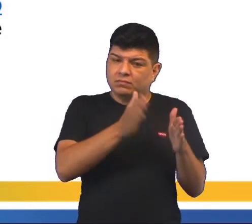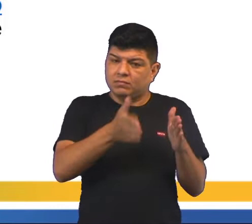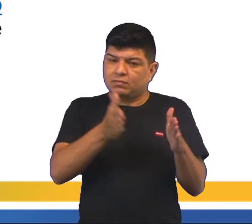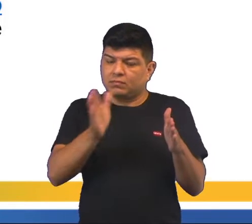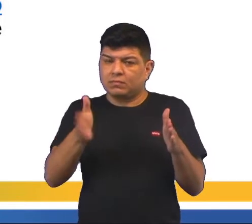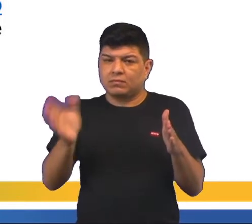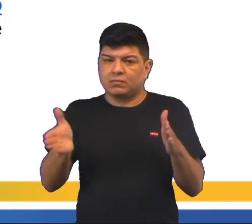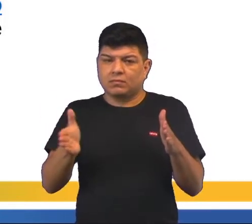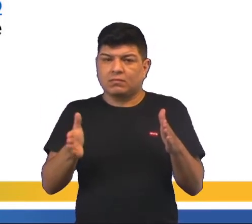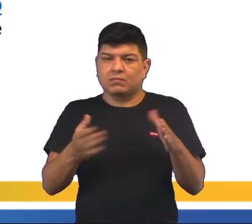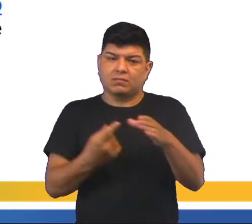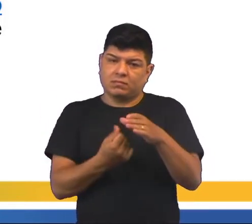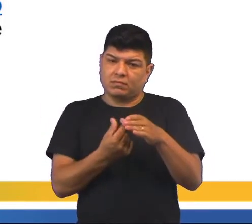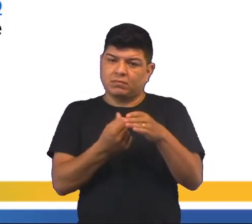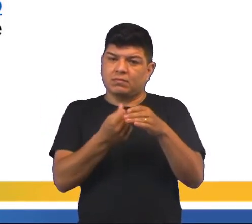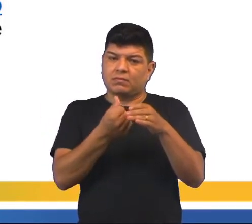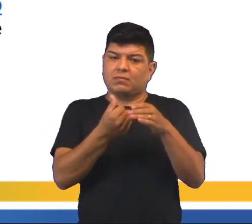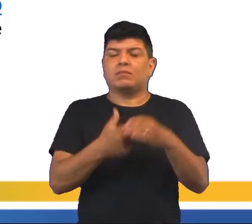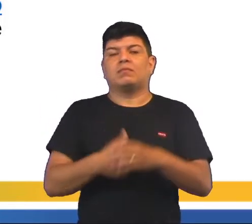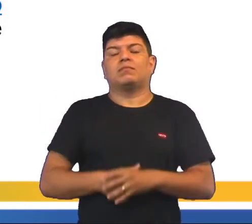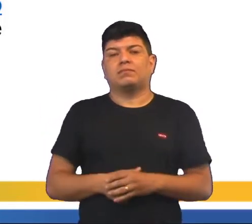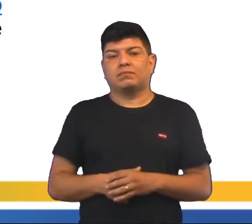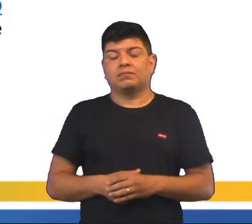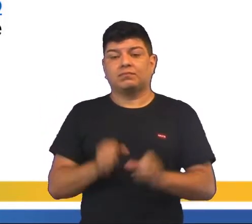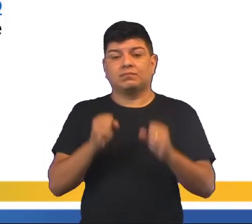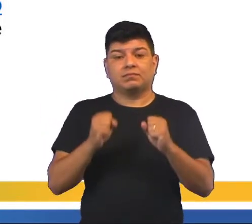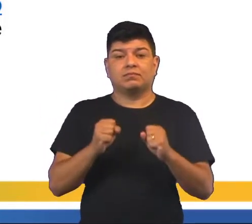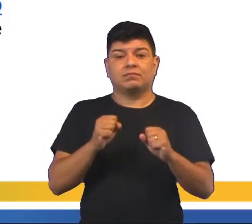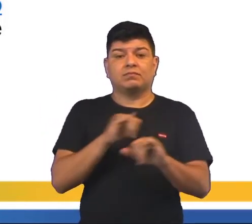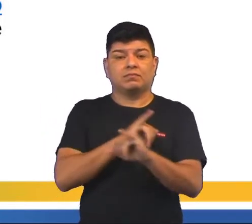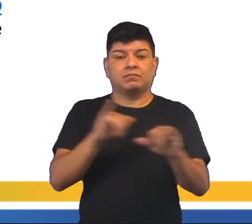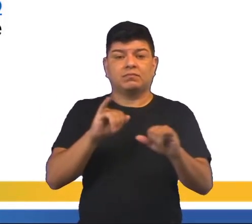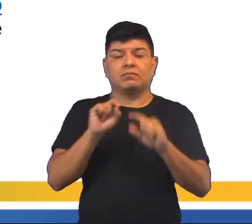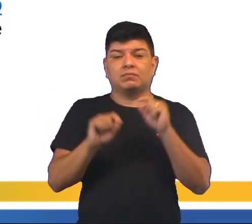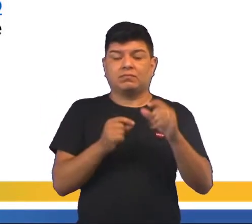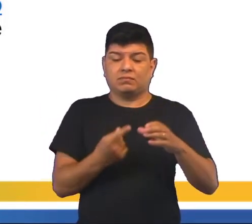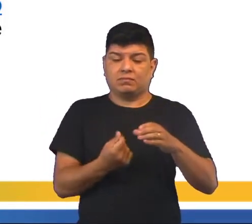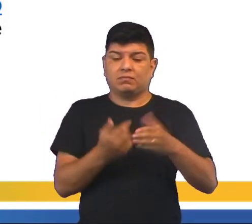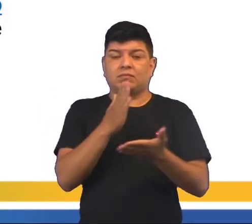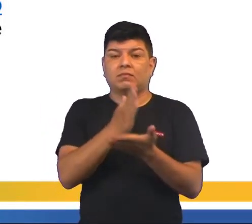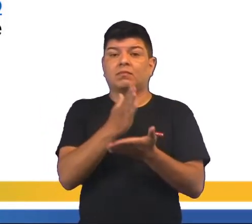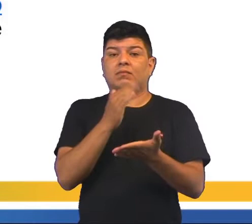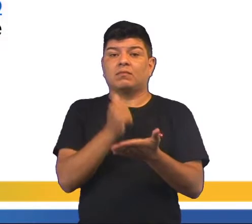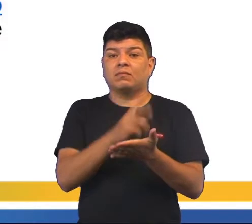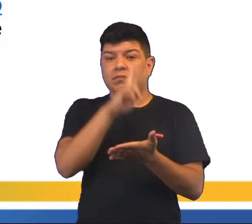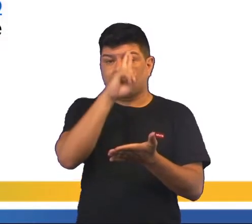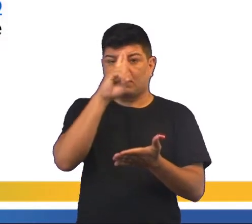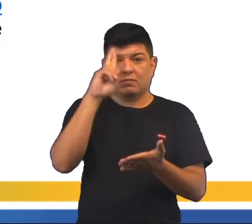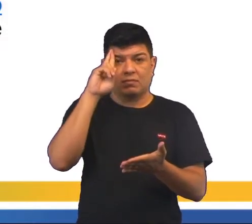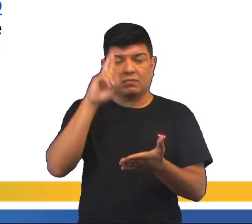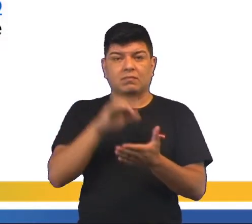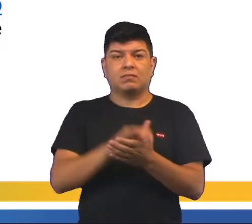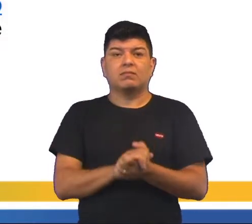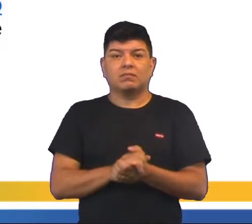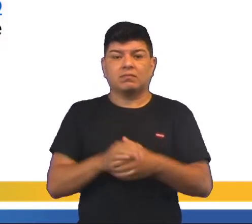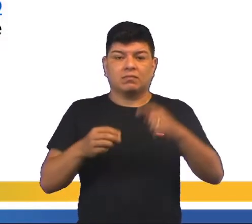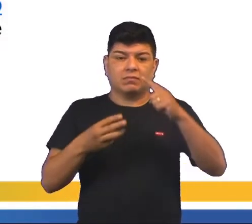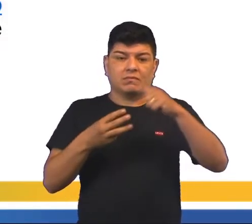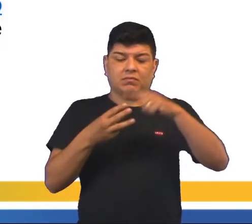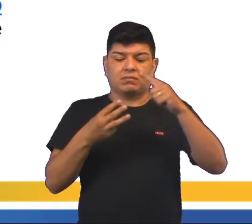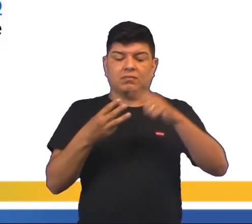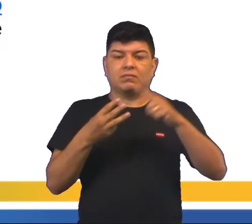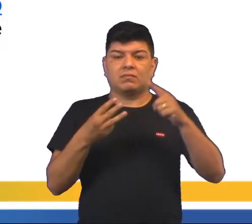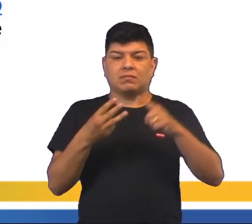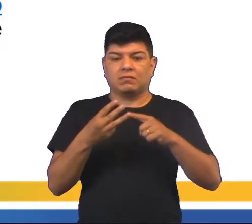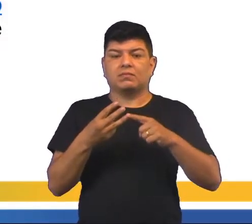Vamos entender aí as etapas do capitalismo, né? A gente pode dizer que o capitalismo ele está dividido historicamente em 3 fases,